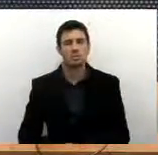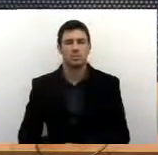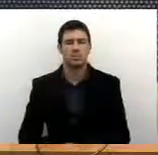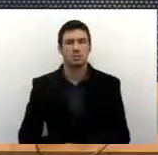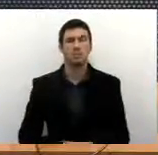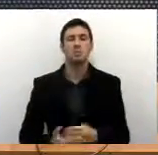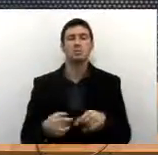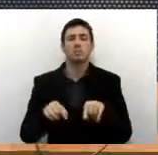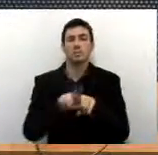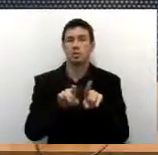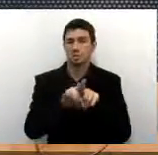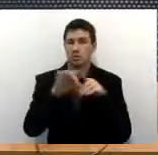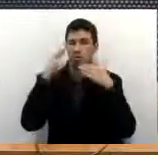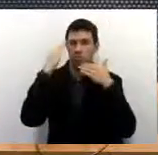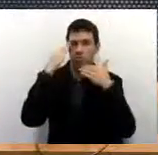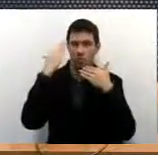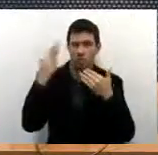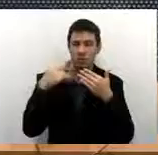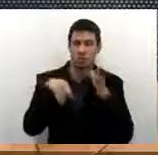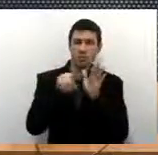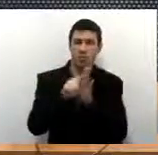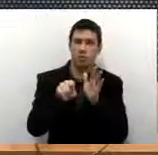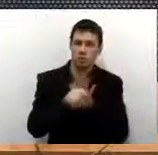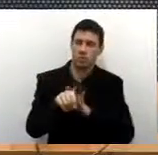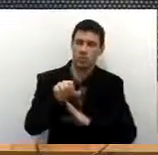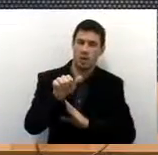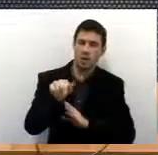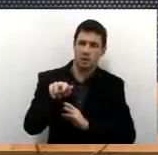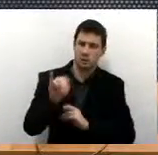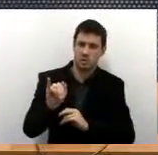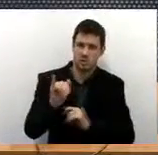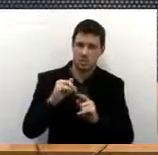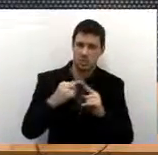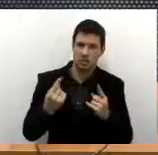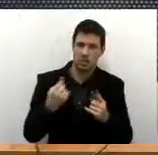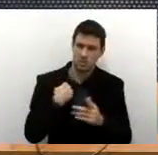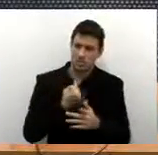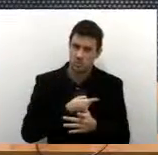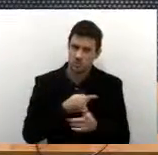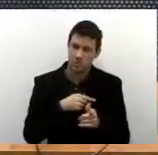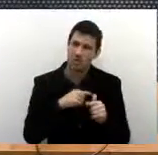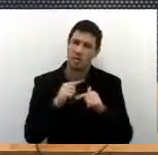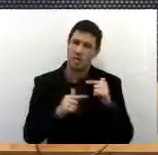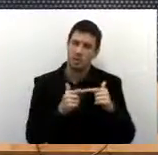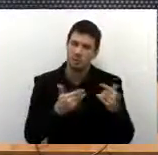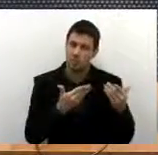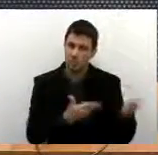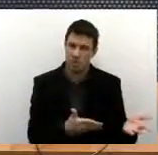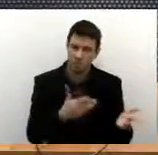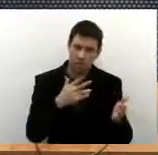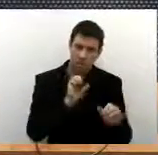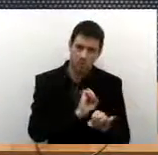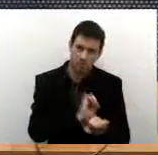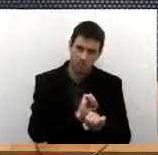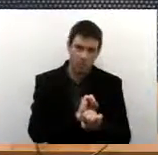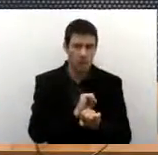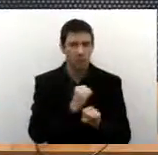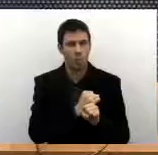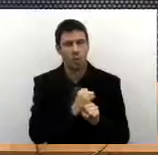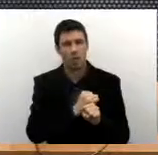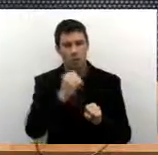também agradeço a pergunta do Ari, mas nós estamos trabalhando para isso e espero o ano que vem a gente